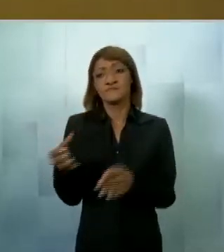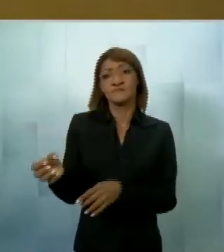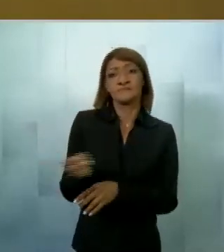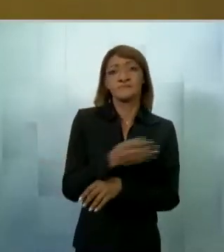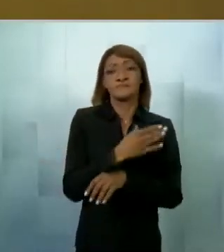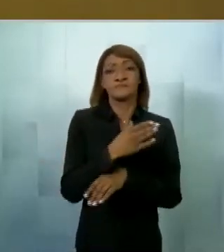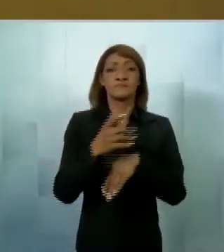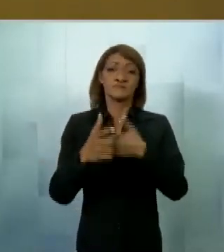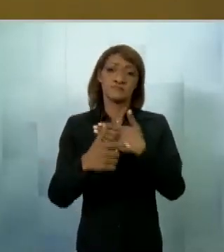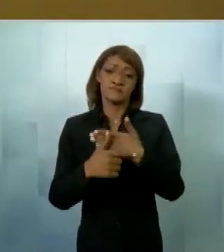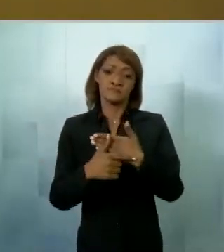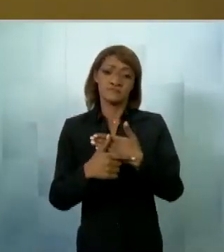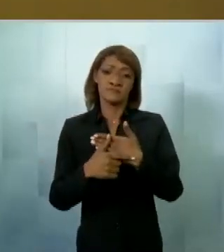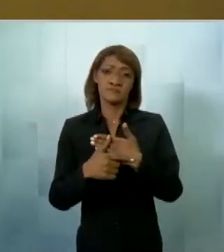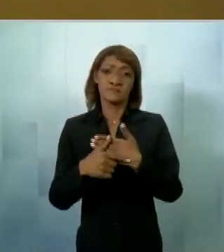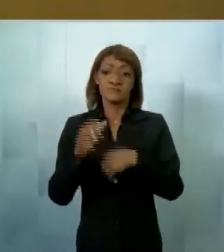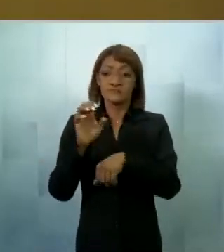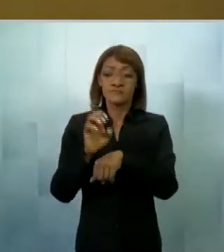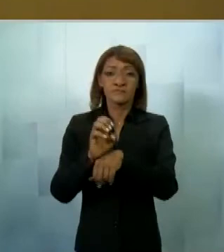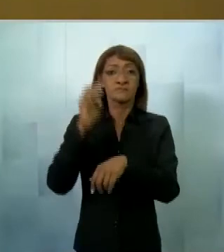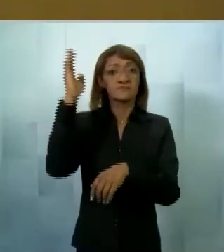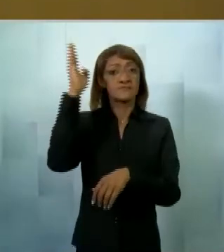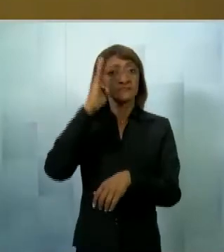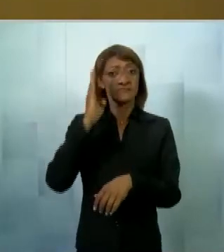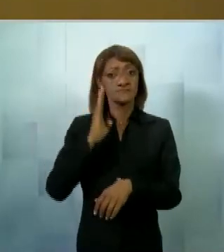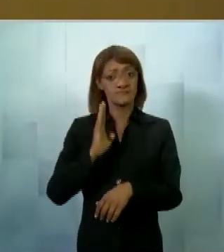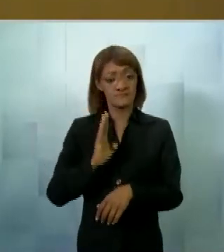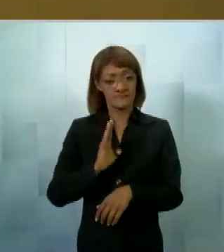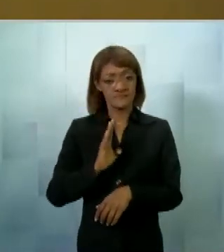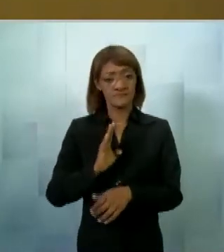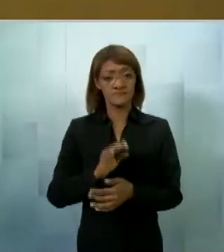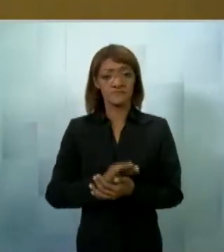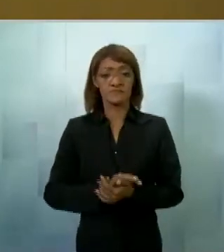existe nenhum Estado do Brasil que tenha